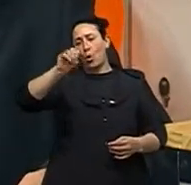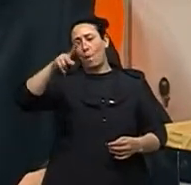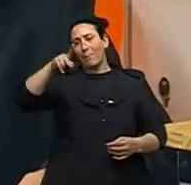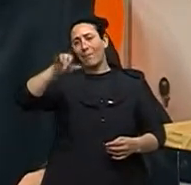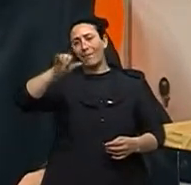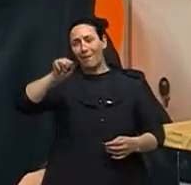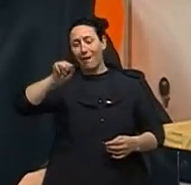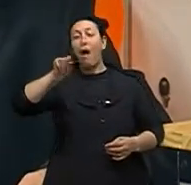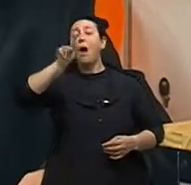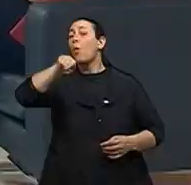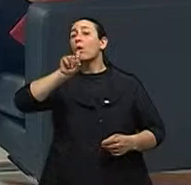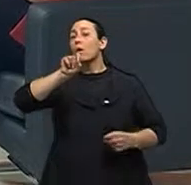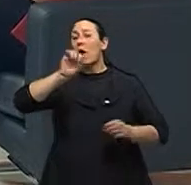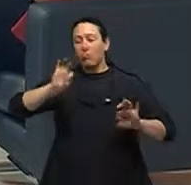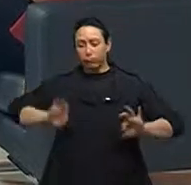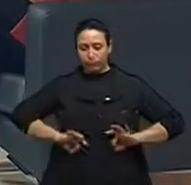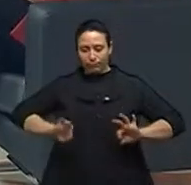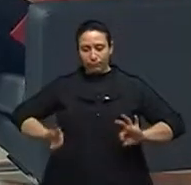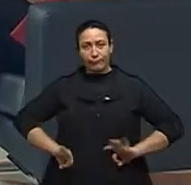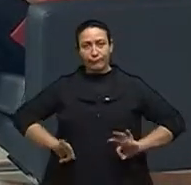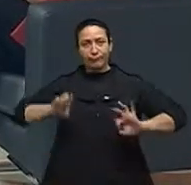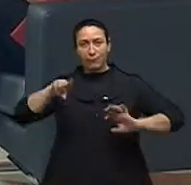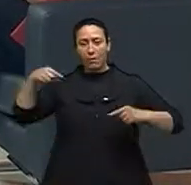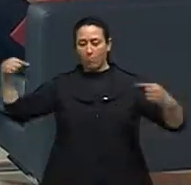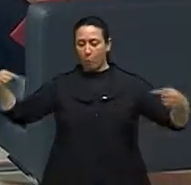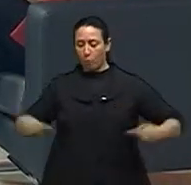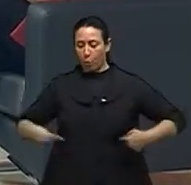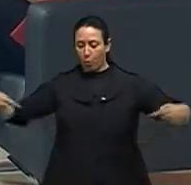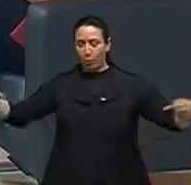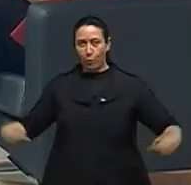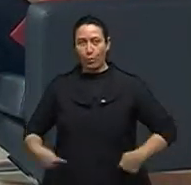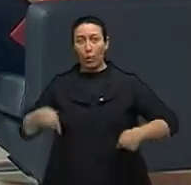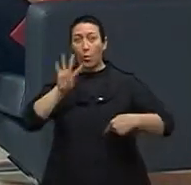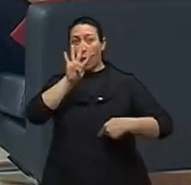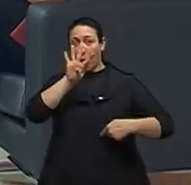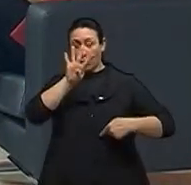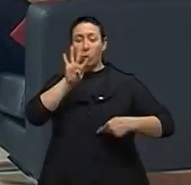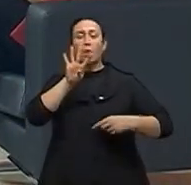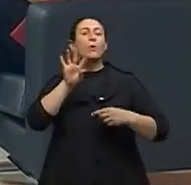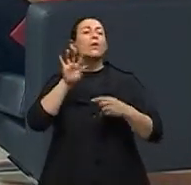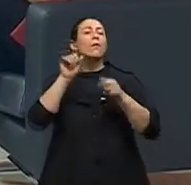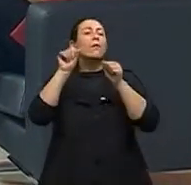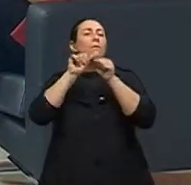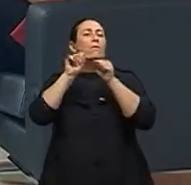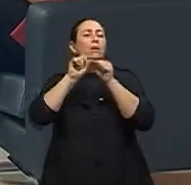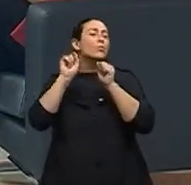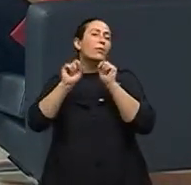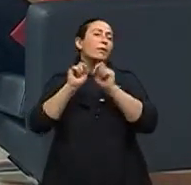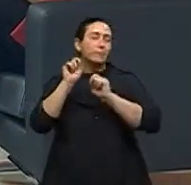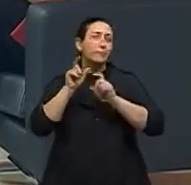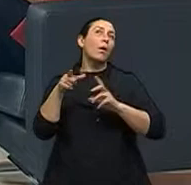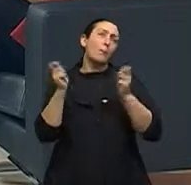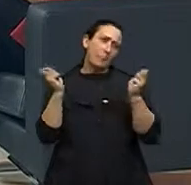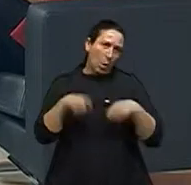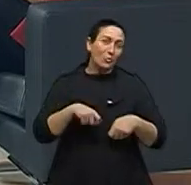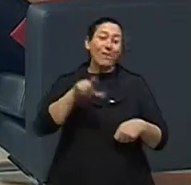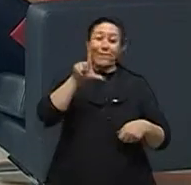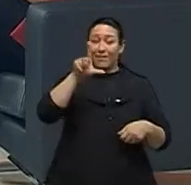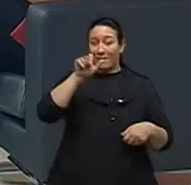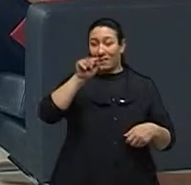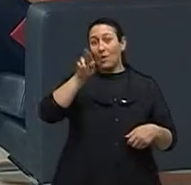a gente diz nós leios Dios os tubos exatamente a laparoscopia também pode ser feita embora a laparoscopia